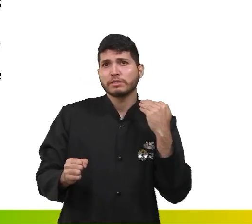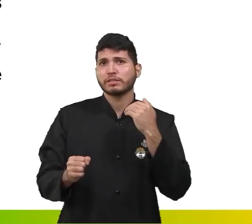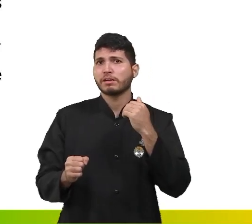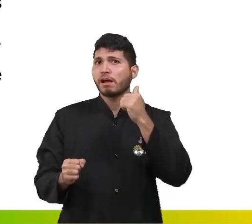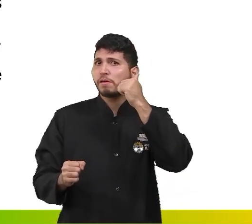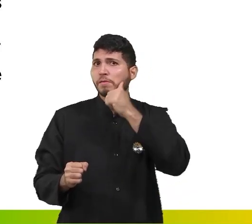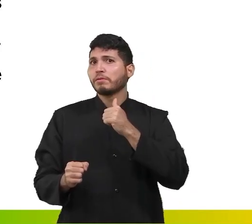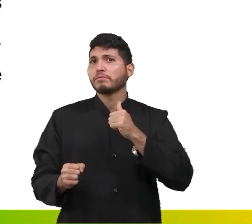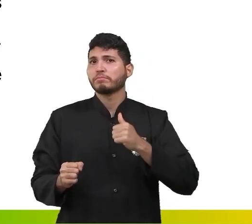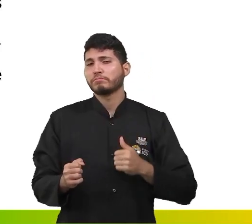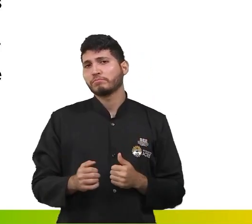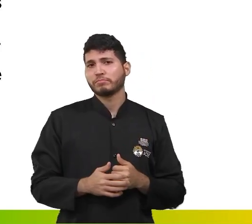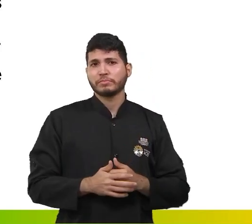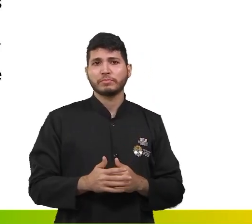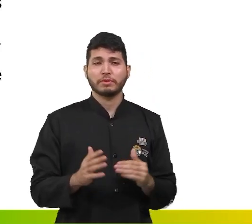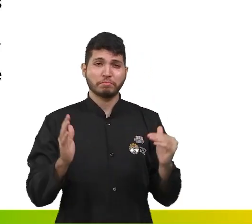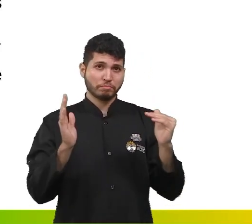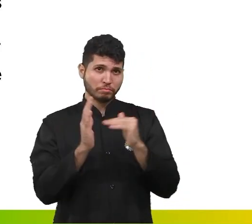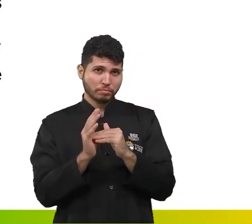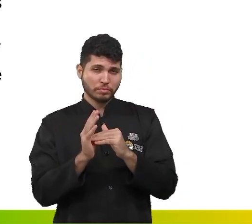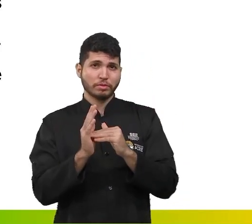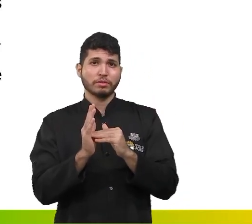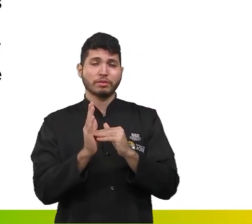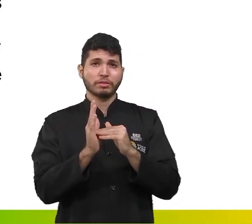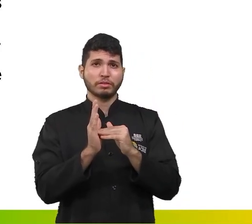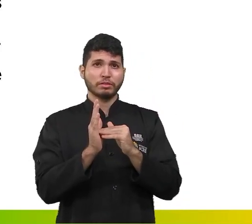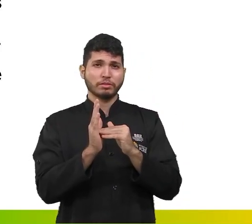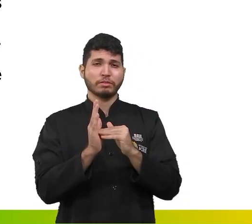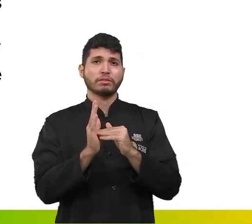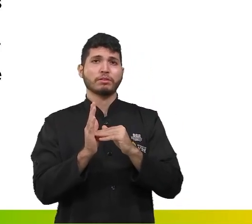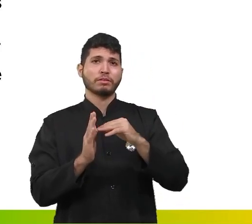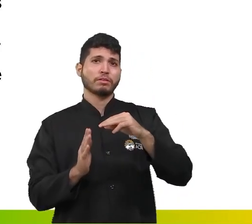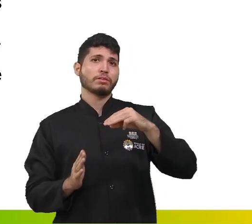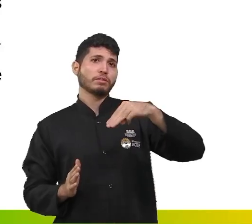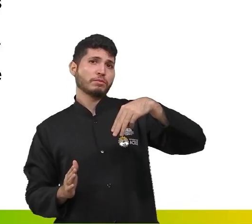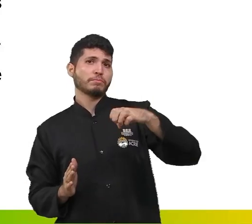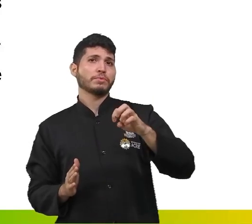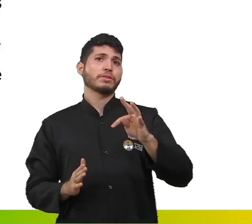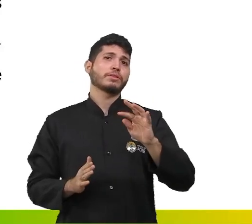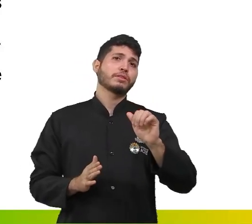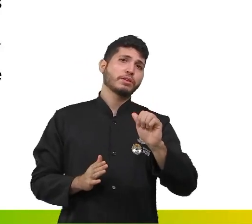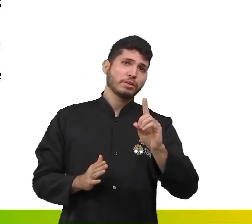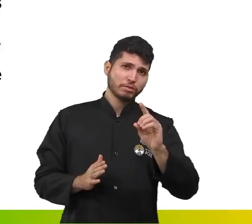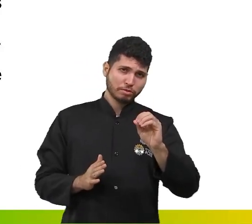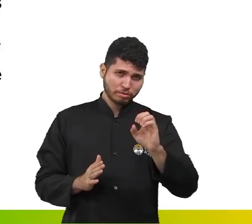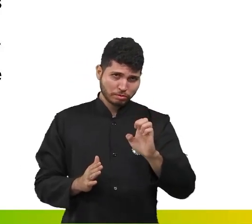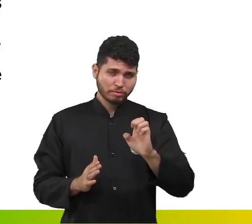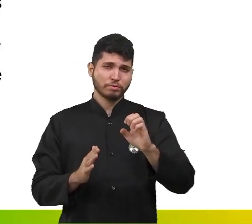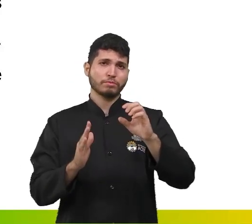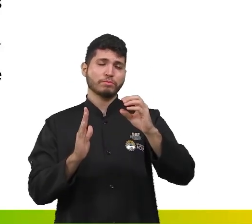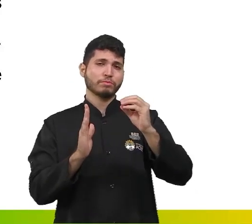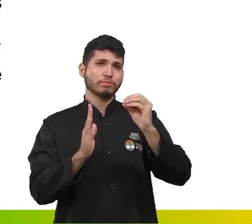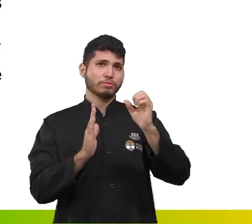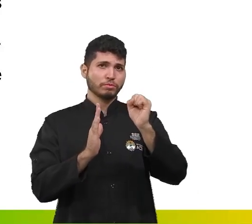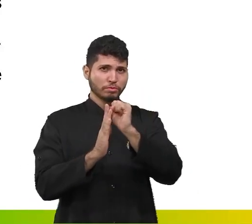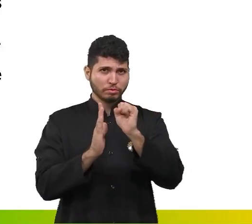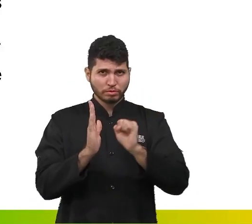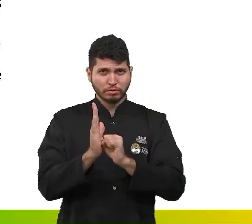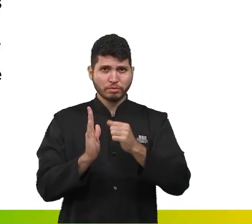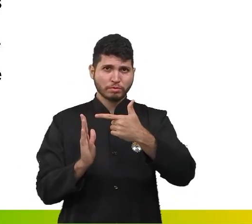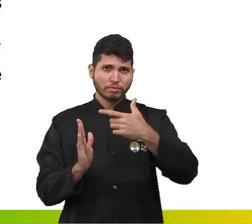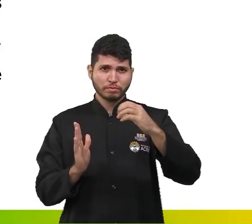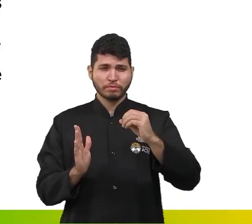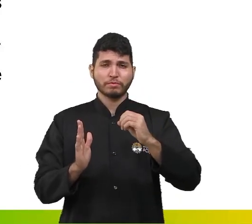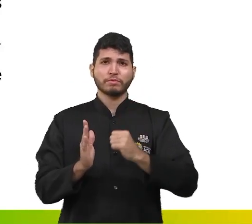Até a metade do século XX, era comum situações em que maridos assassinavam suas companheiras e